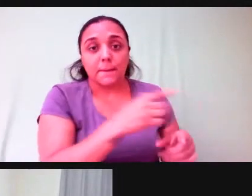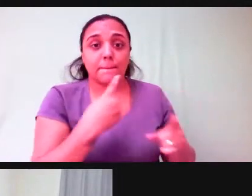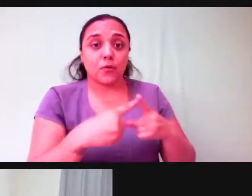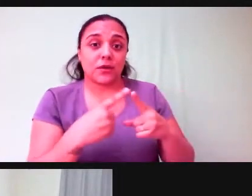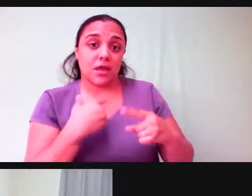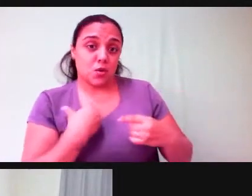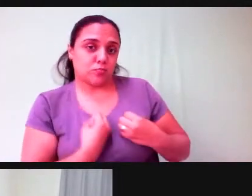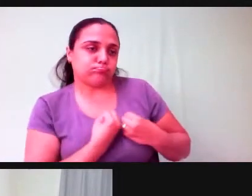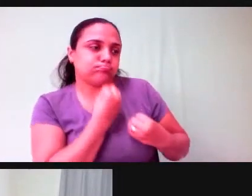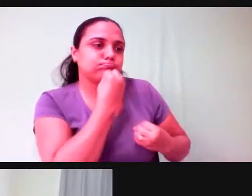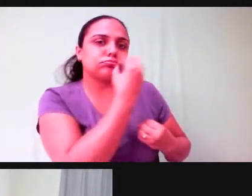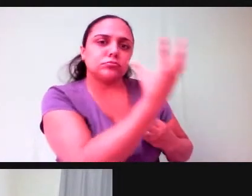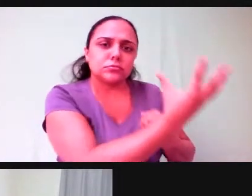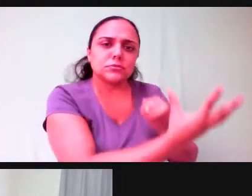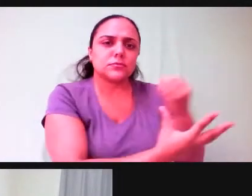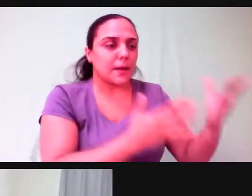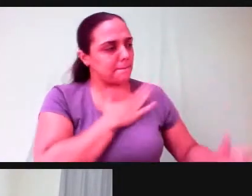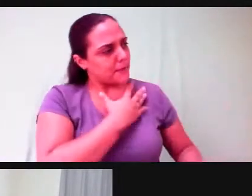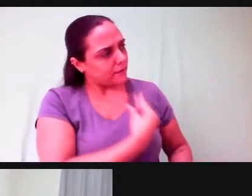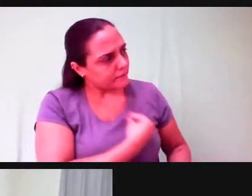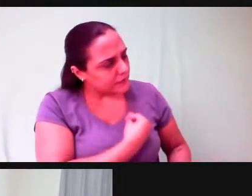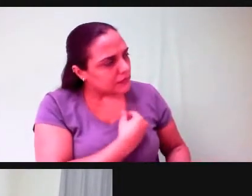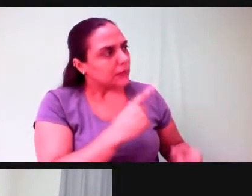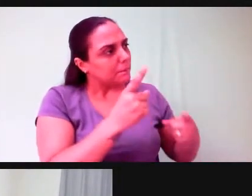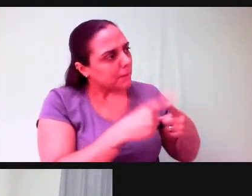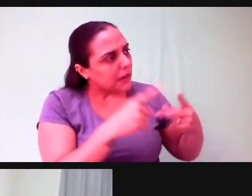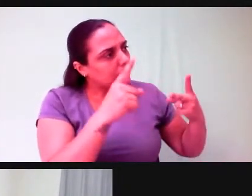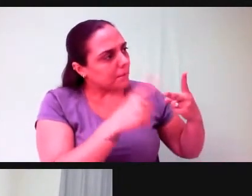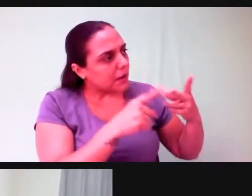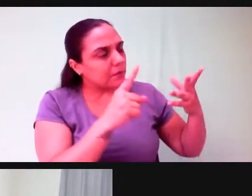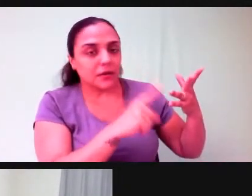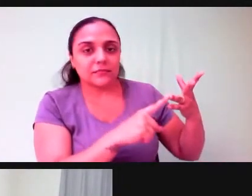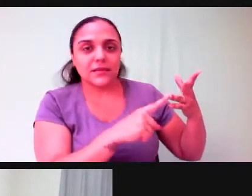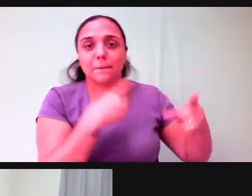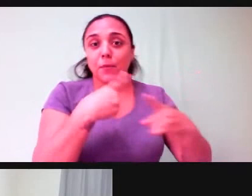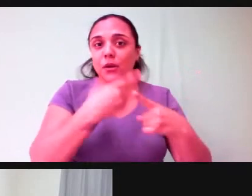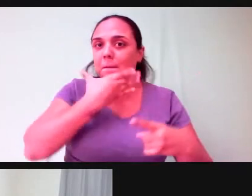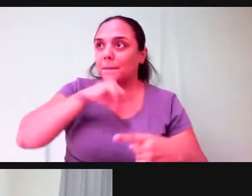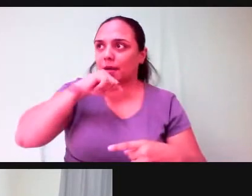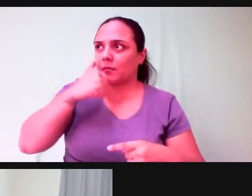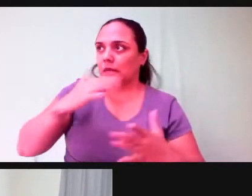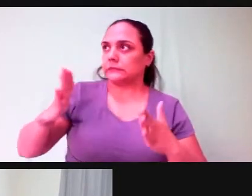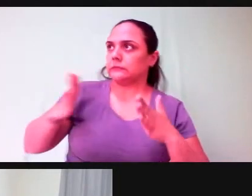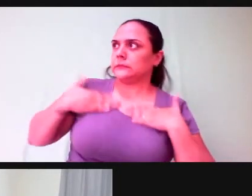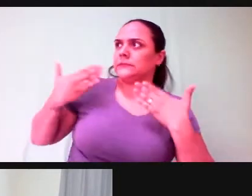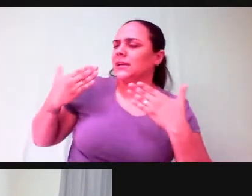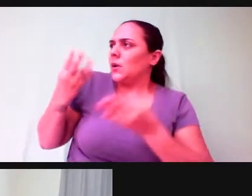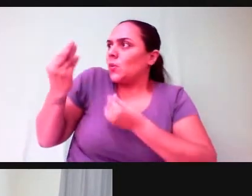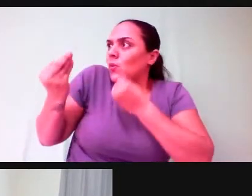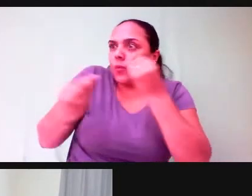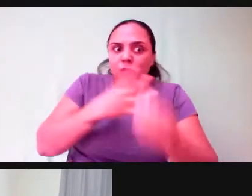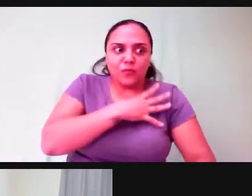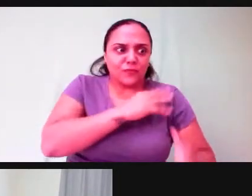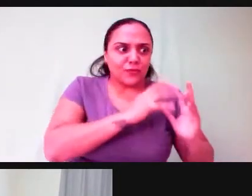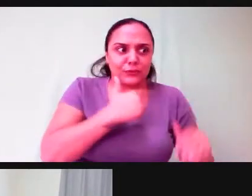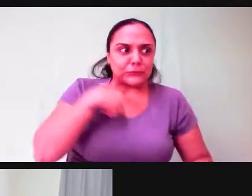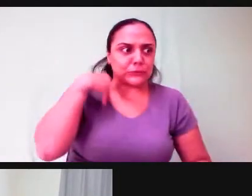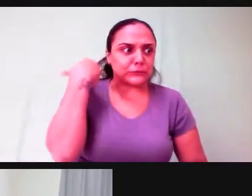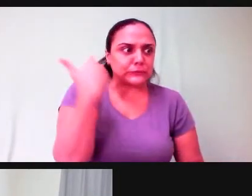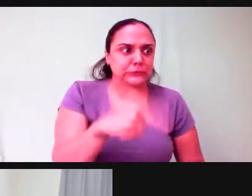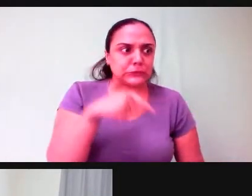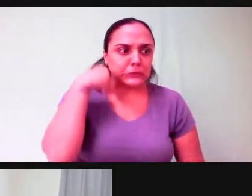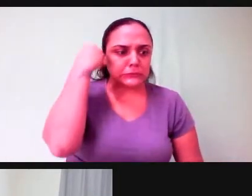onde eu encontro com famílias, eu faço esse acolhimento, porque os pais também são indivíduos que precisam de atenção, né? Não é